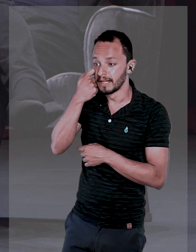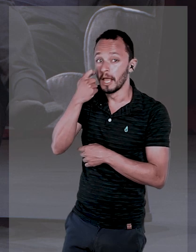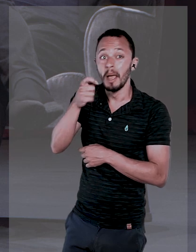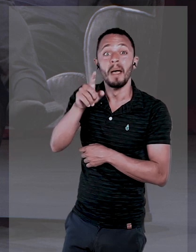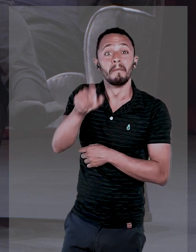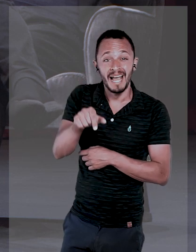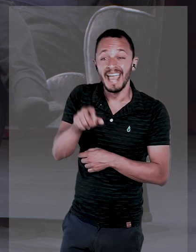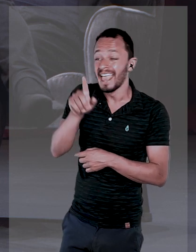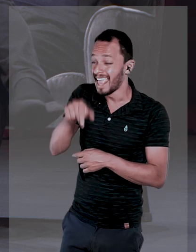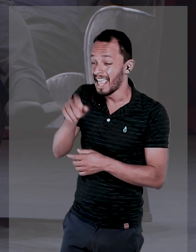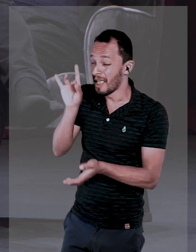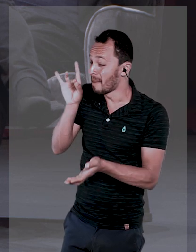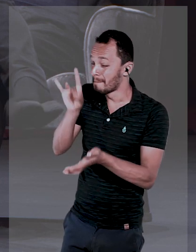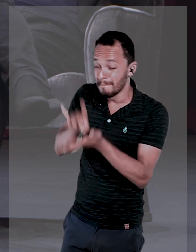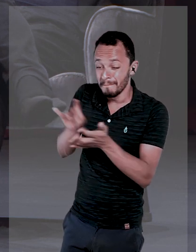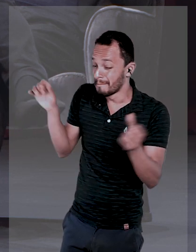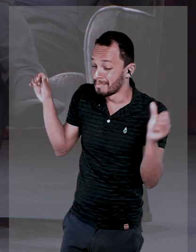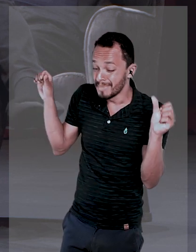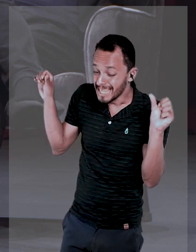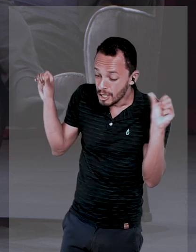negros foram simplesmente